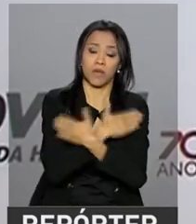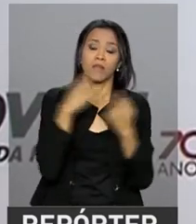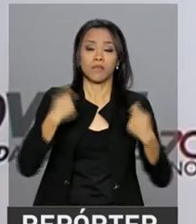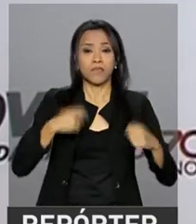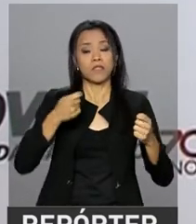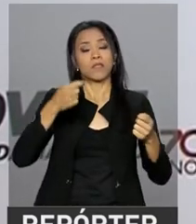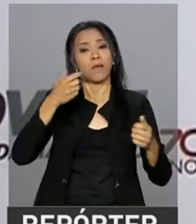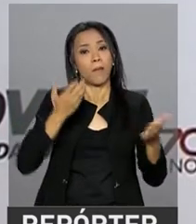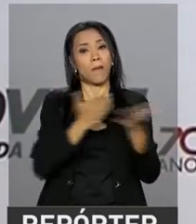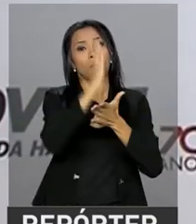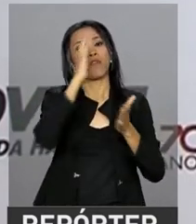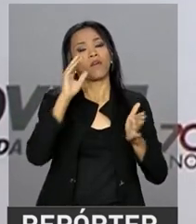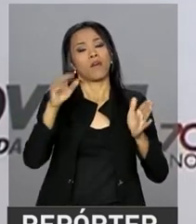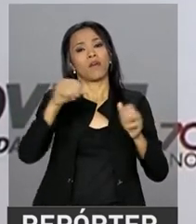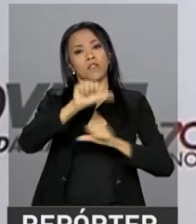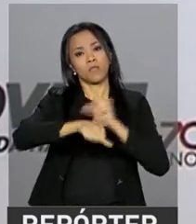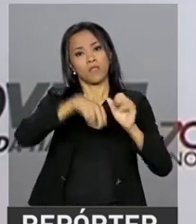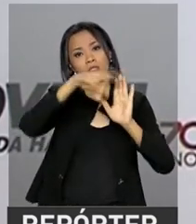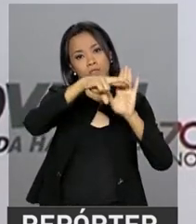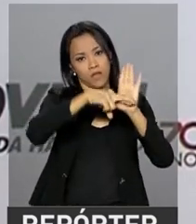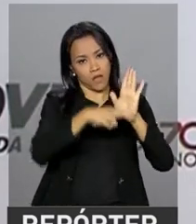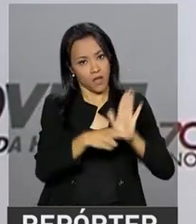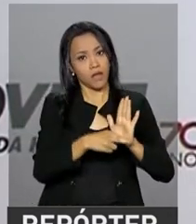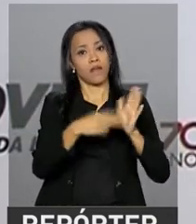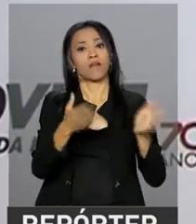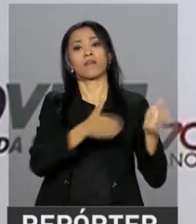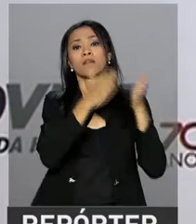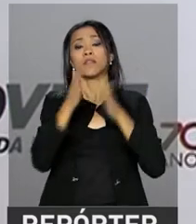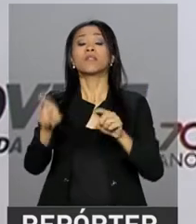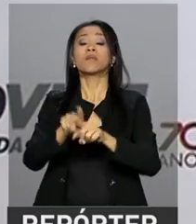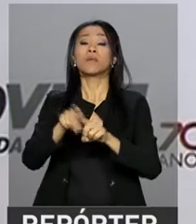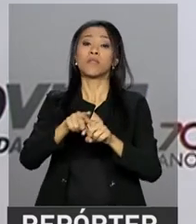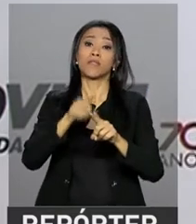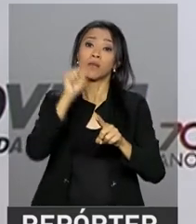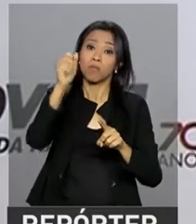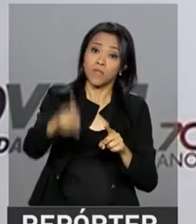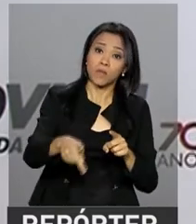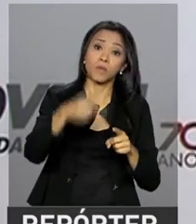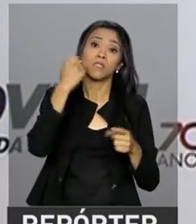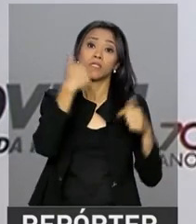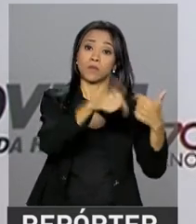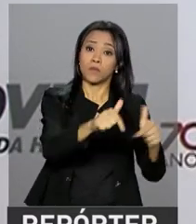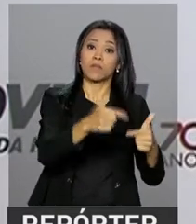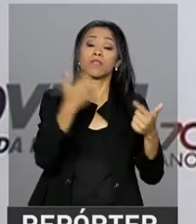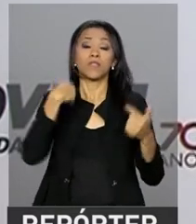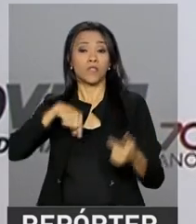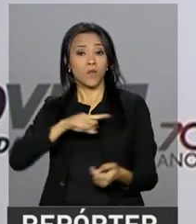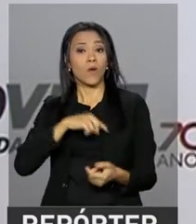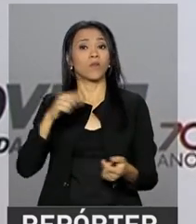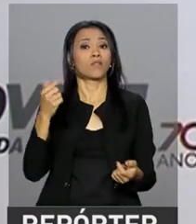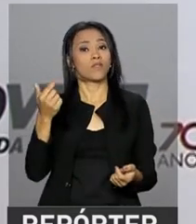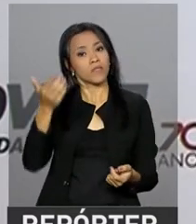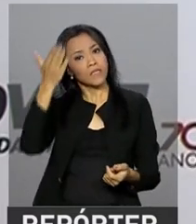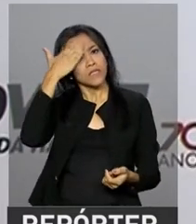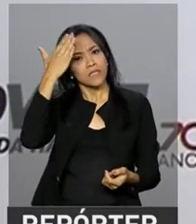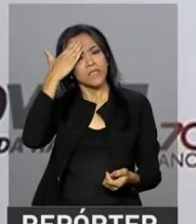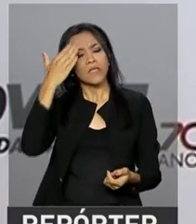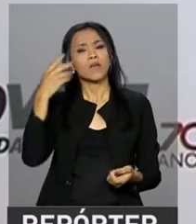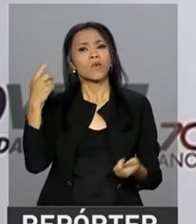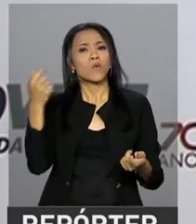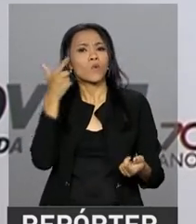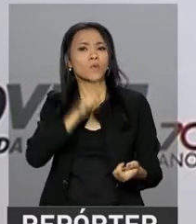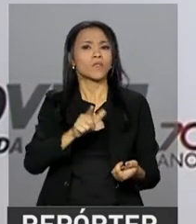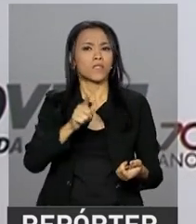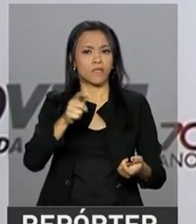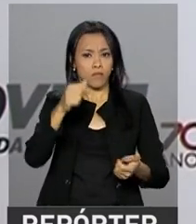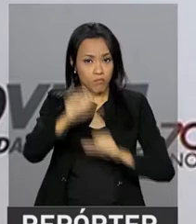no Senado hoje, que se aprove a reforma da Previdência, que ainda está na Câmara dos Deputados, que a gente enfrente a reforma política no Brasil